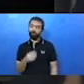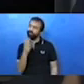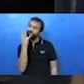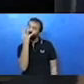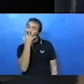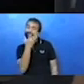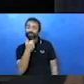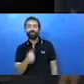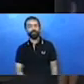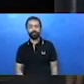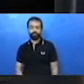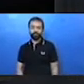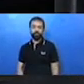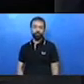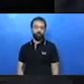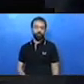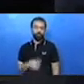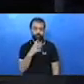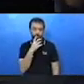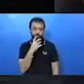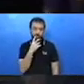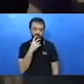ficou lindo.